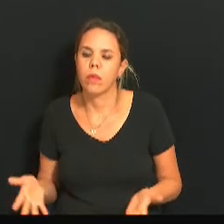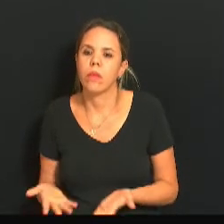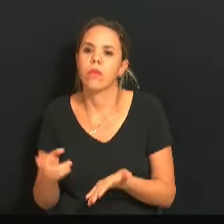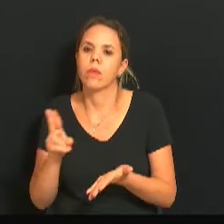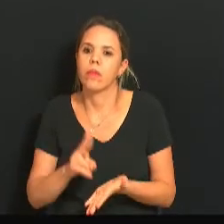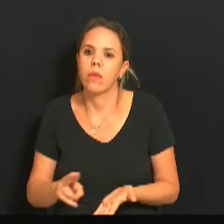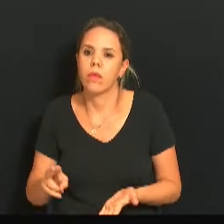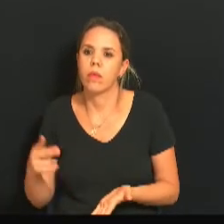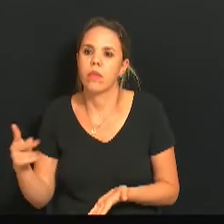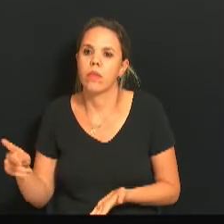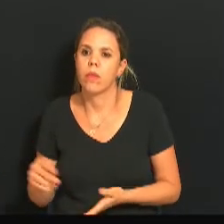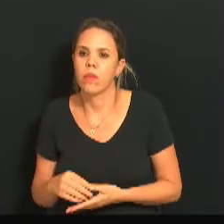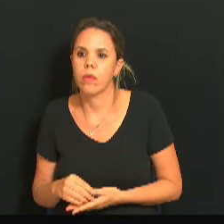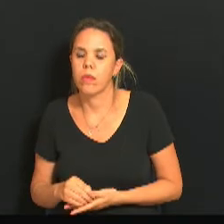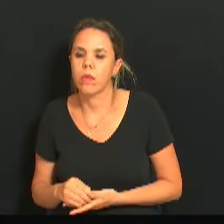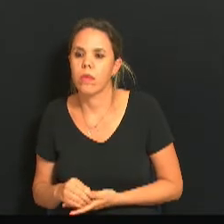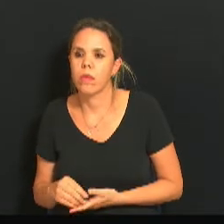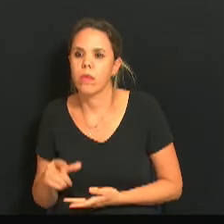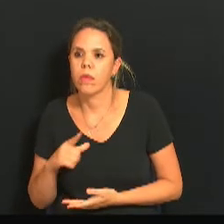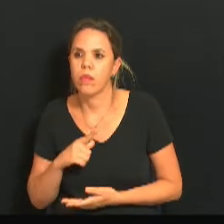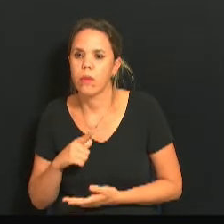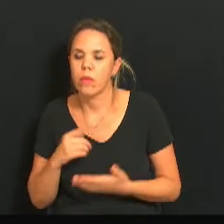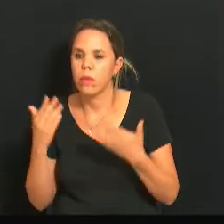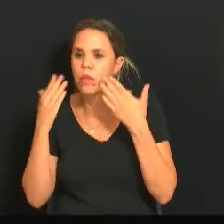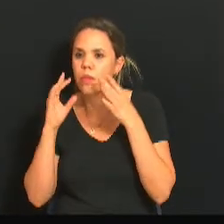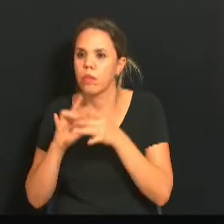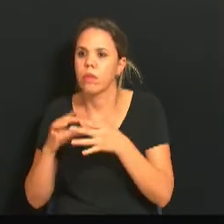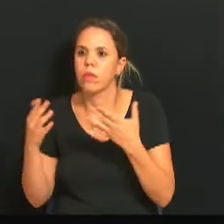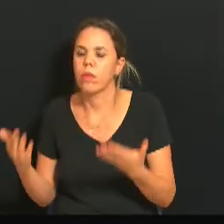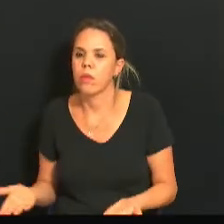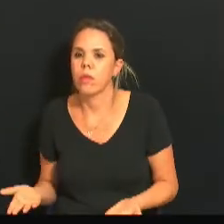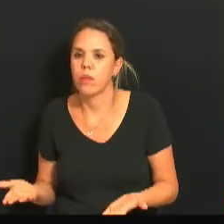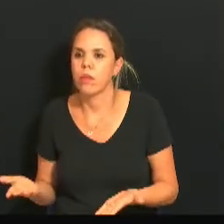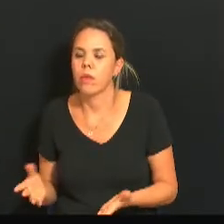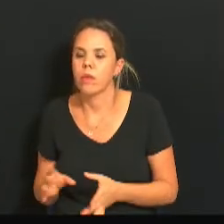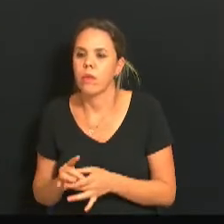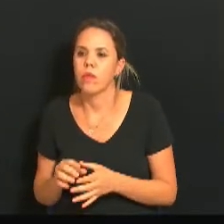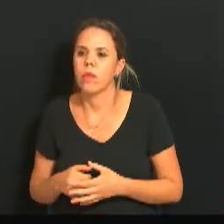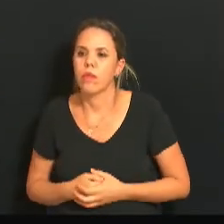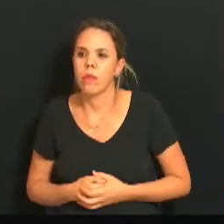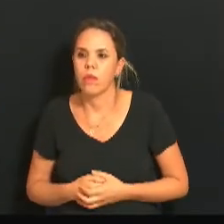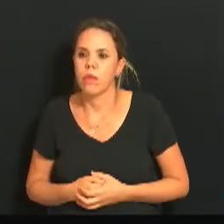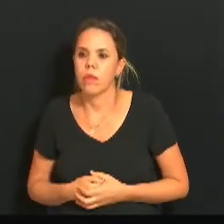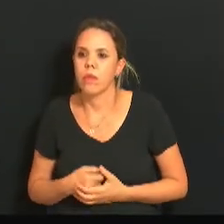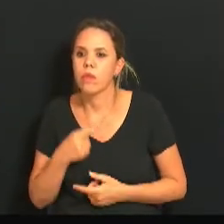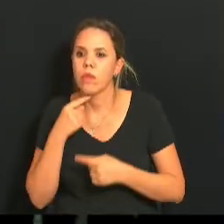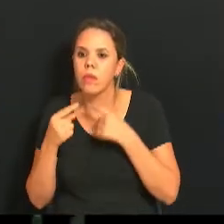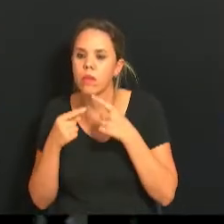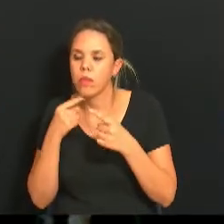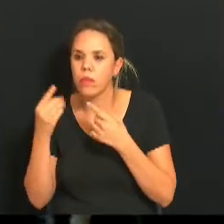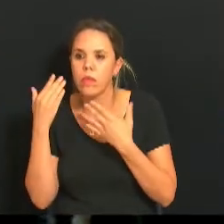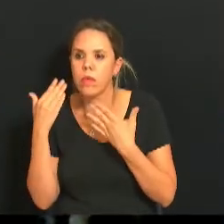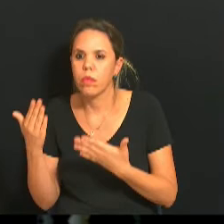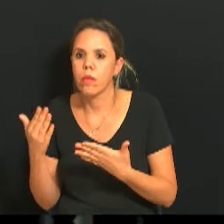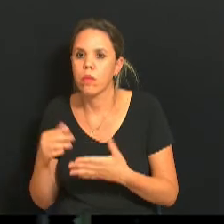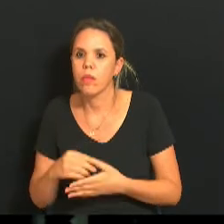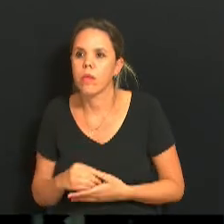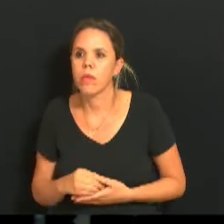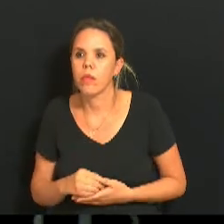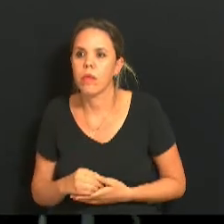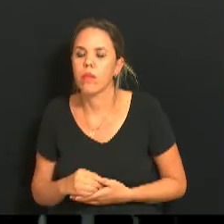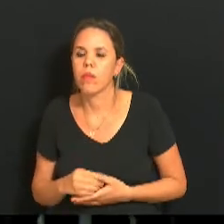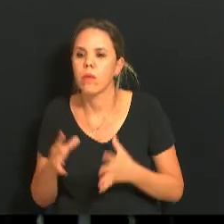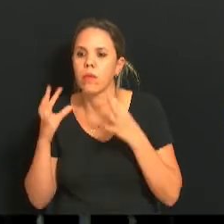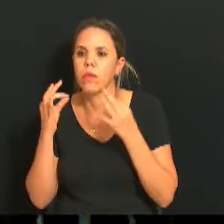apropriado para ela é isso que eu tinha para Expor os senhores também estou à disposição caso de funcionamento e agradeço aí é